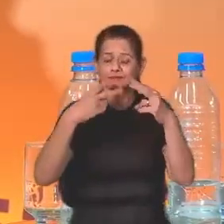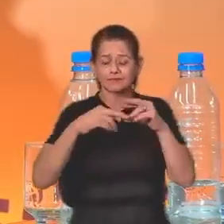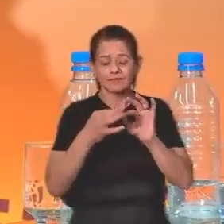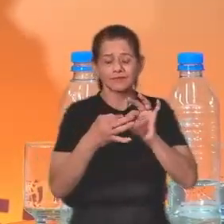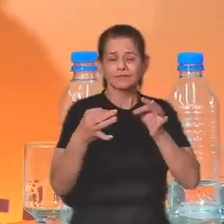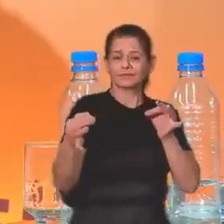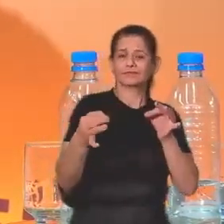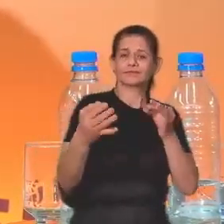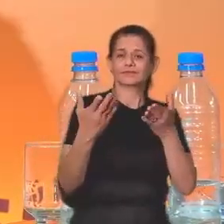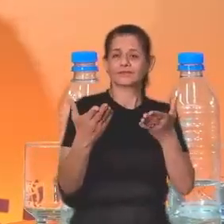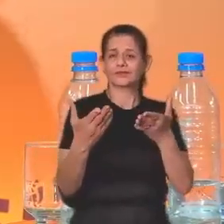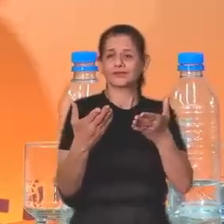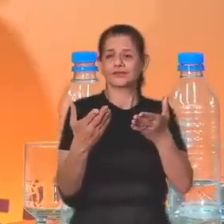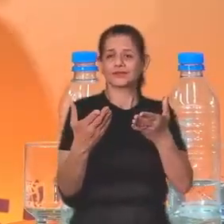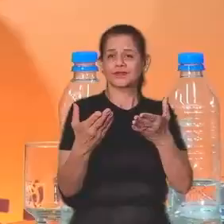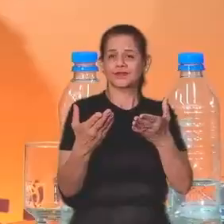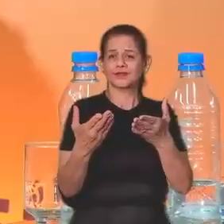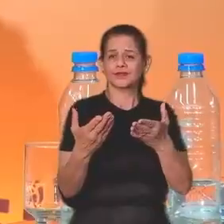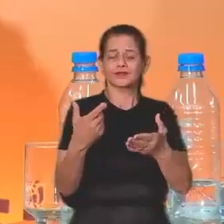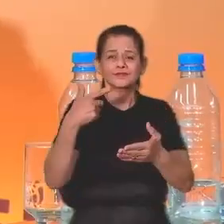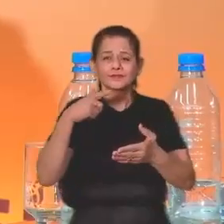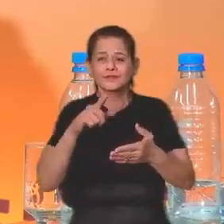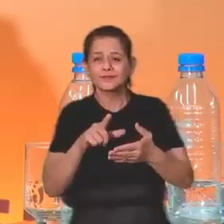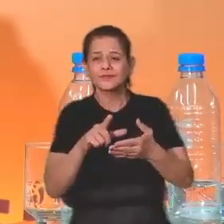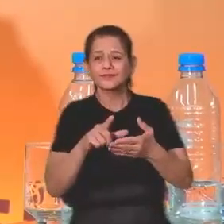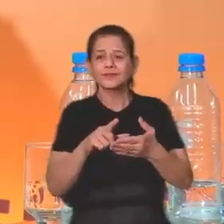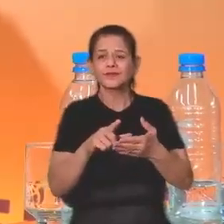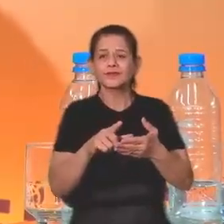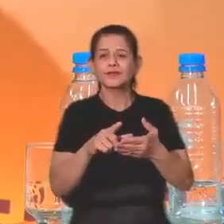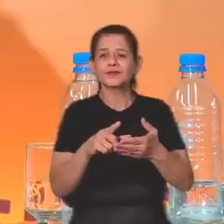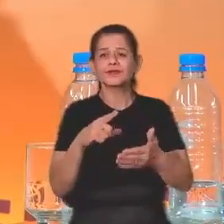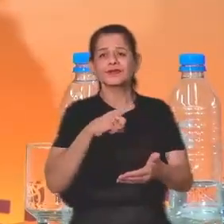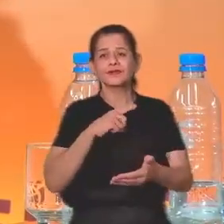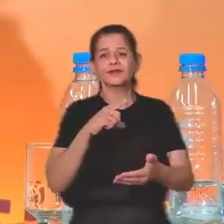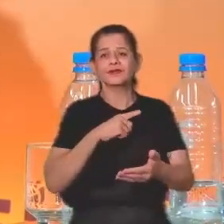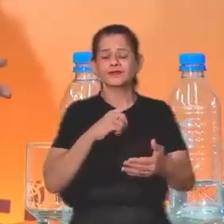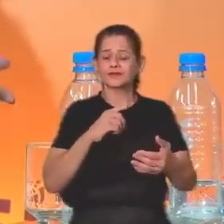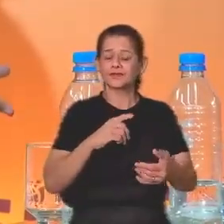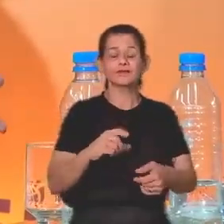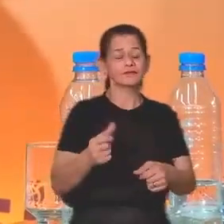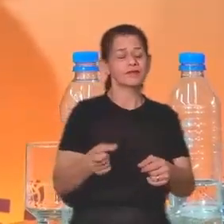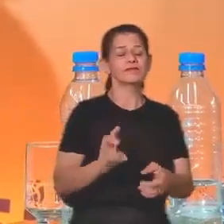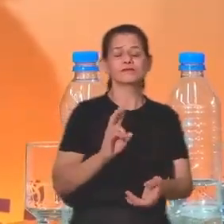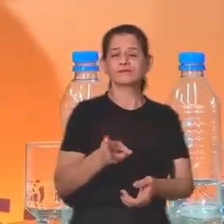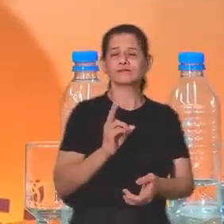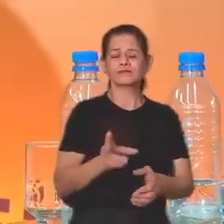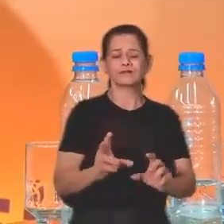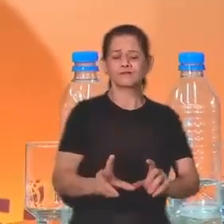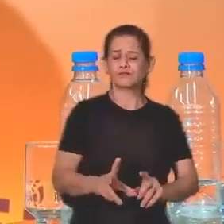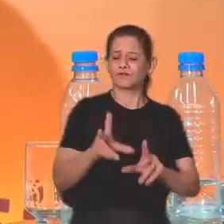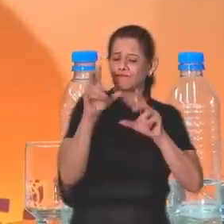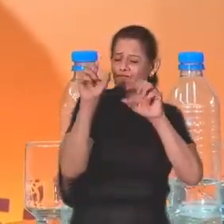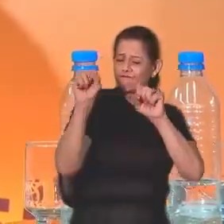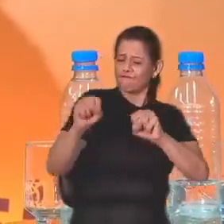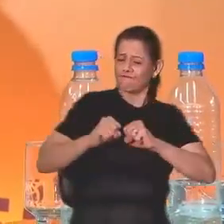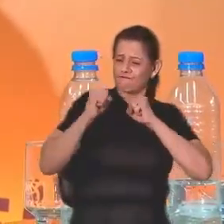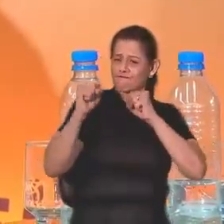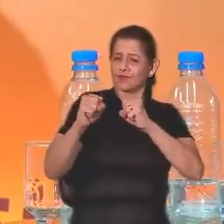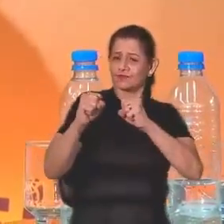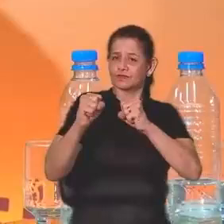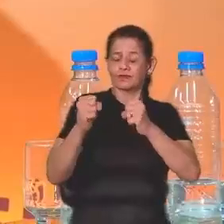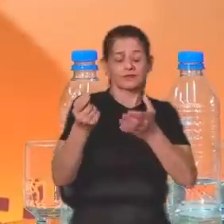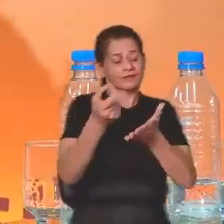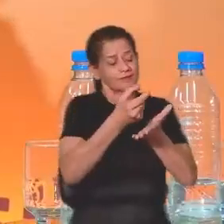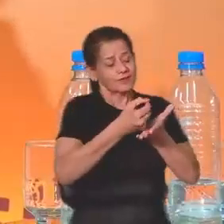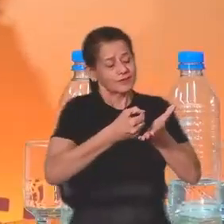emoção, esconde esse sentimento, porque a gente tem que ser forte o tempo inteiro. E a escrita